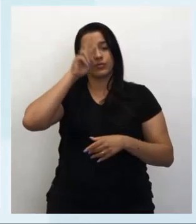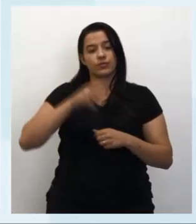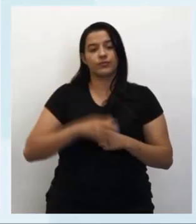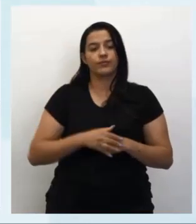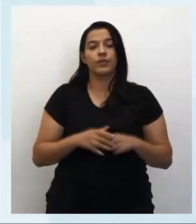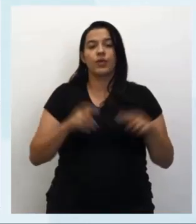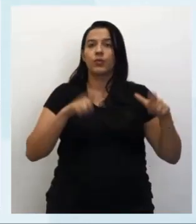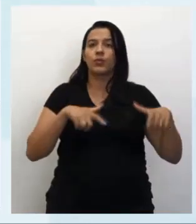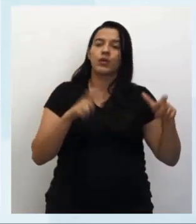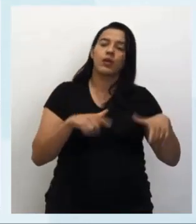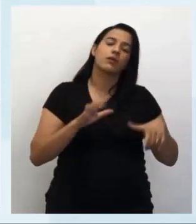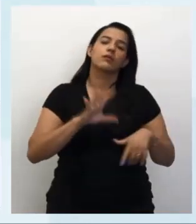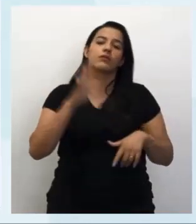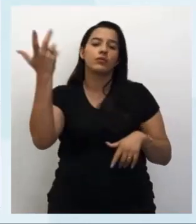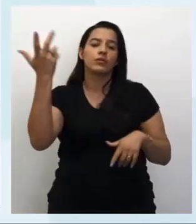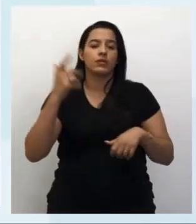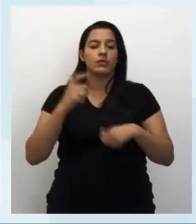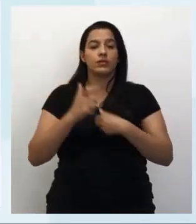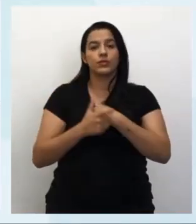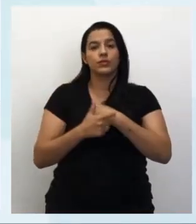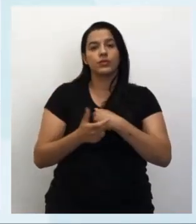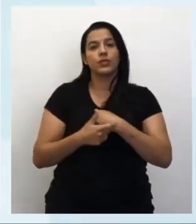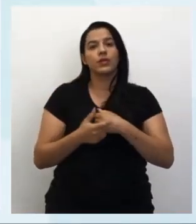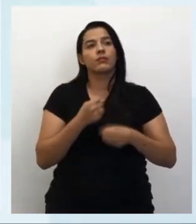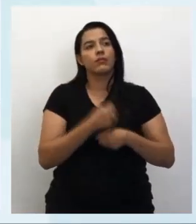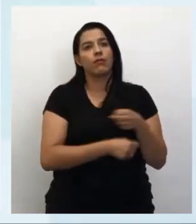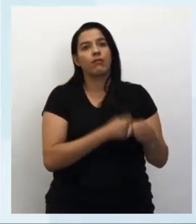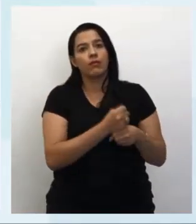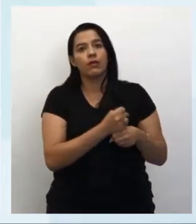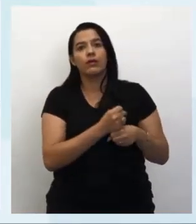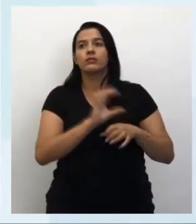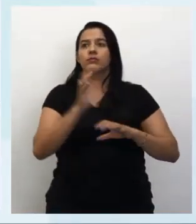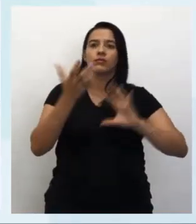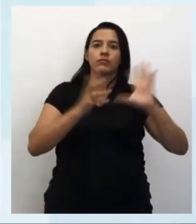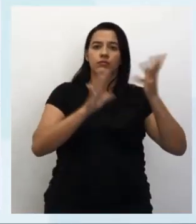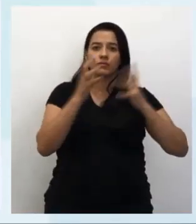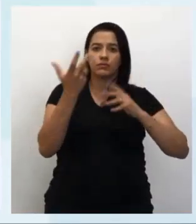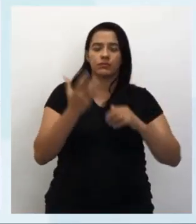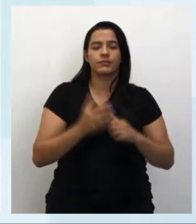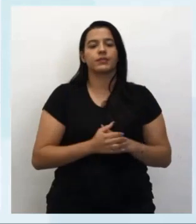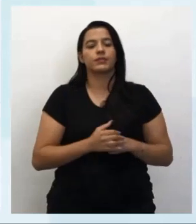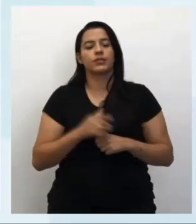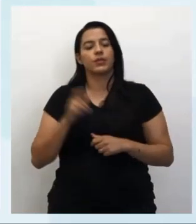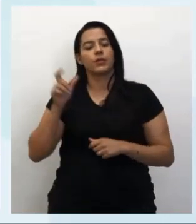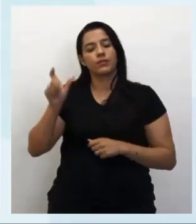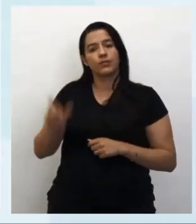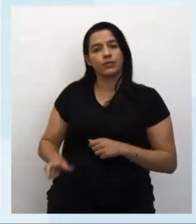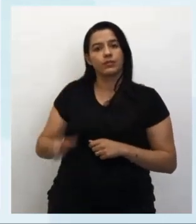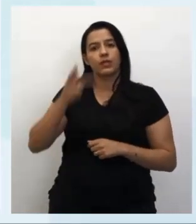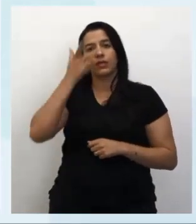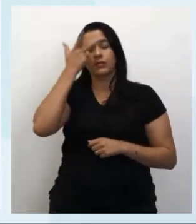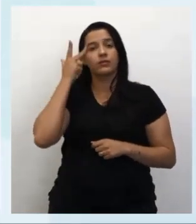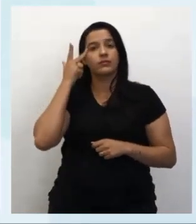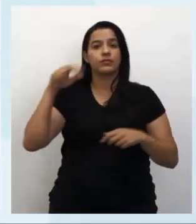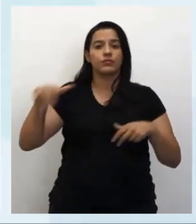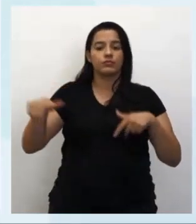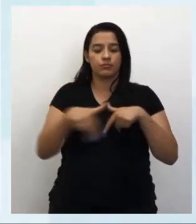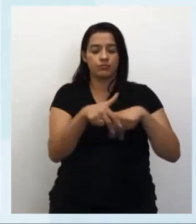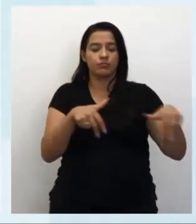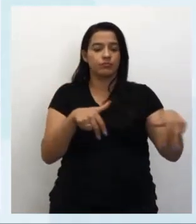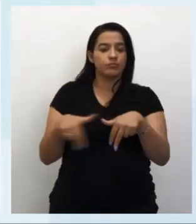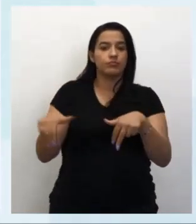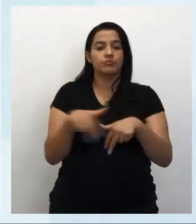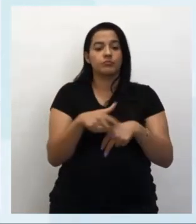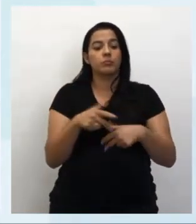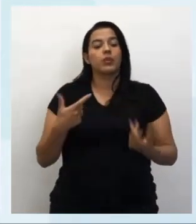história acontece. O tempo é a sequência de ação, né? O personagem, as pessoas que atuam na narrativa. O narrador,